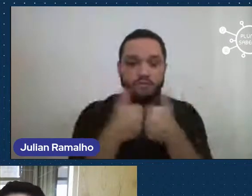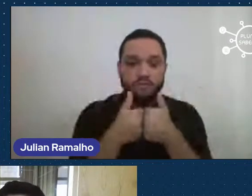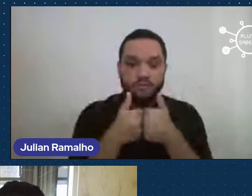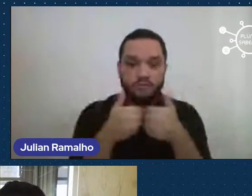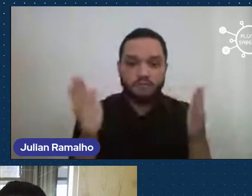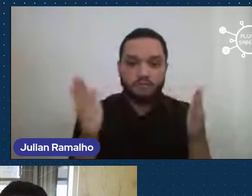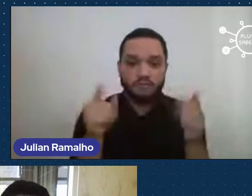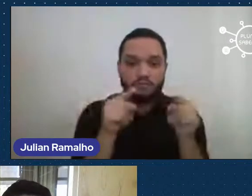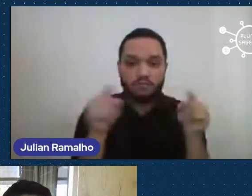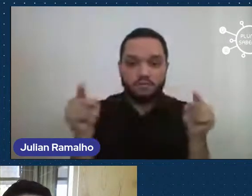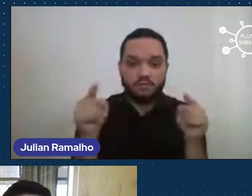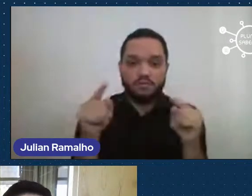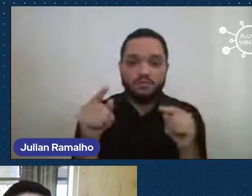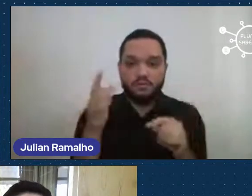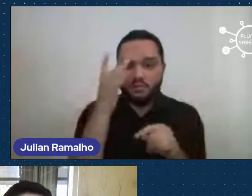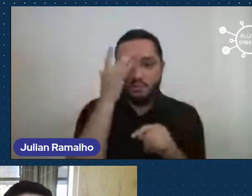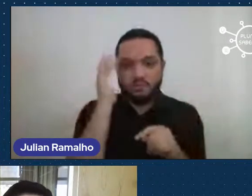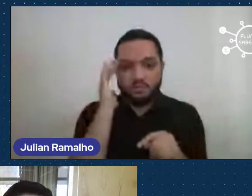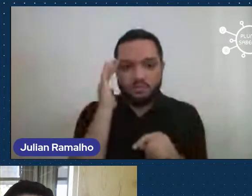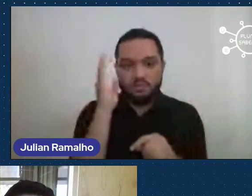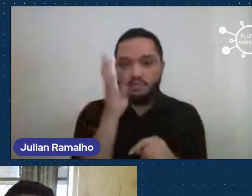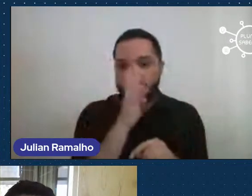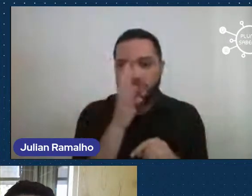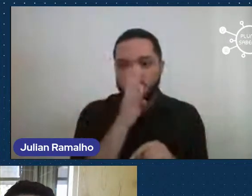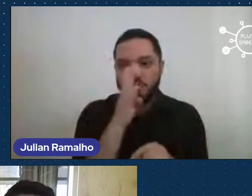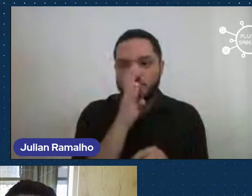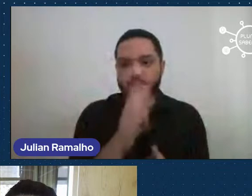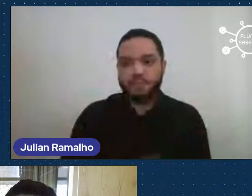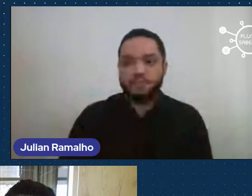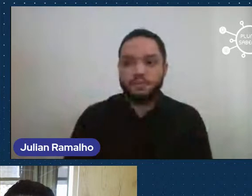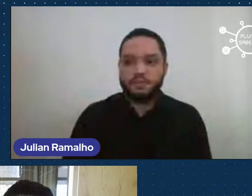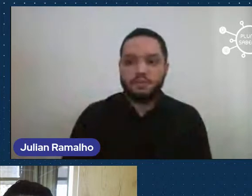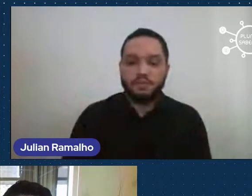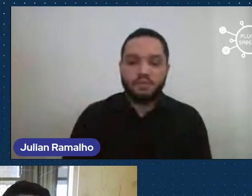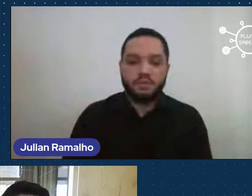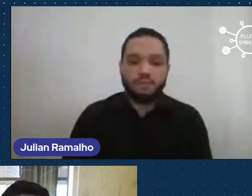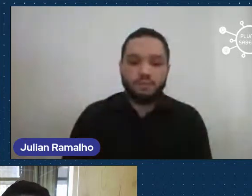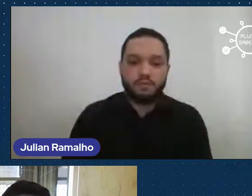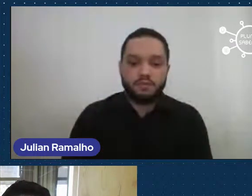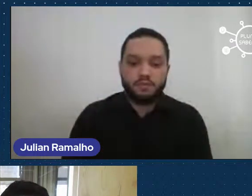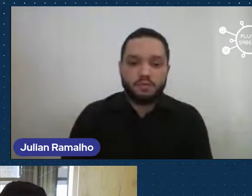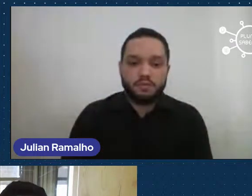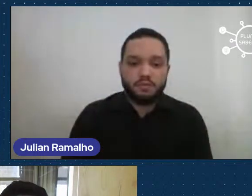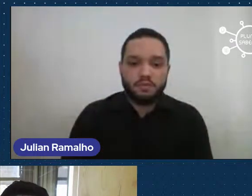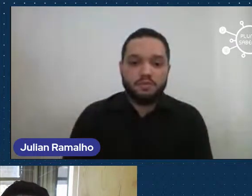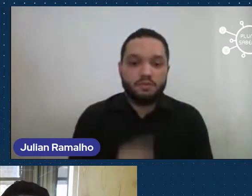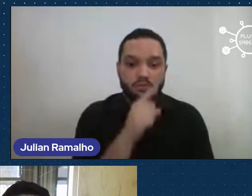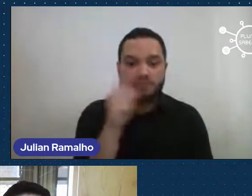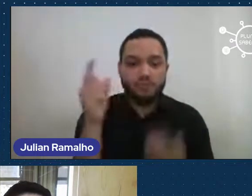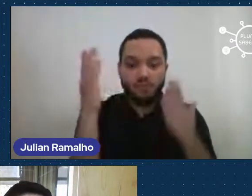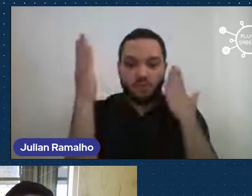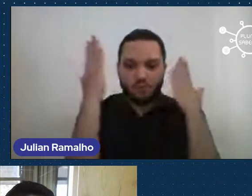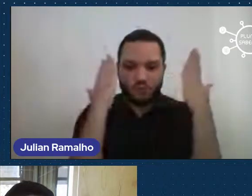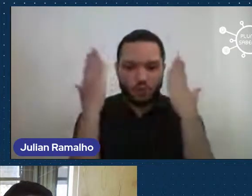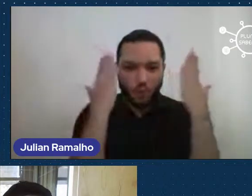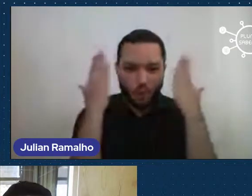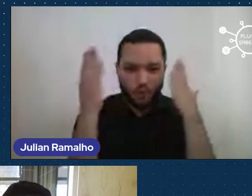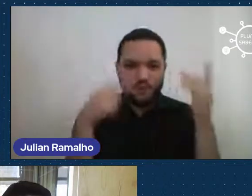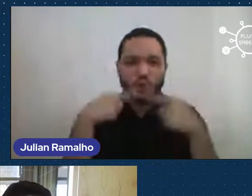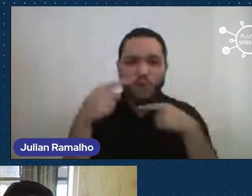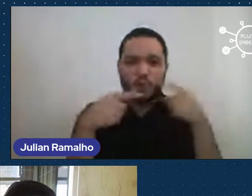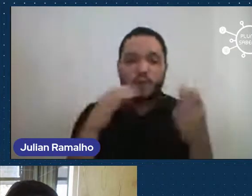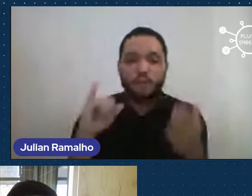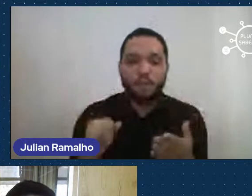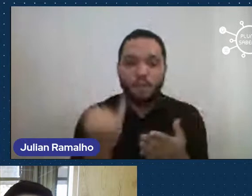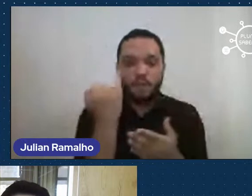com a galera que estava assistindo. Gente, para quem está com dúvida, vocês podem já aproveitar esse momento para estar